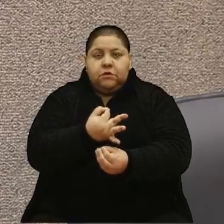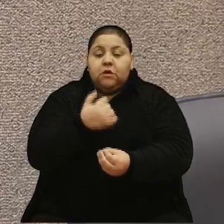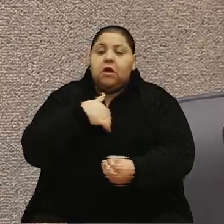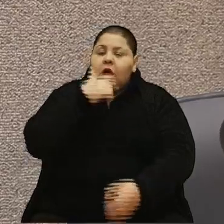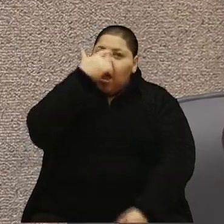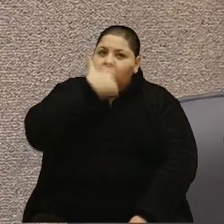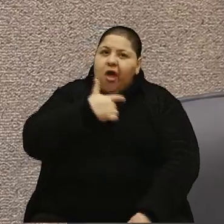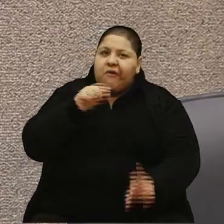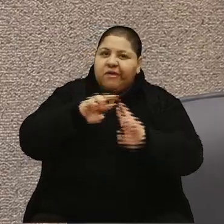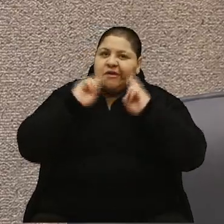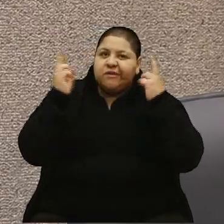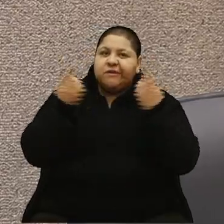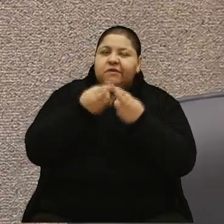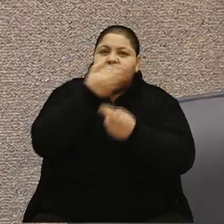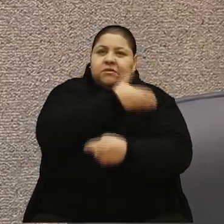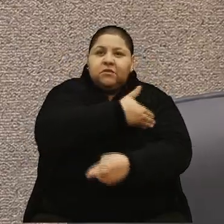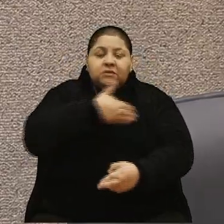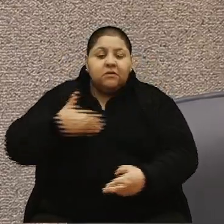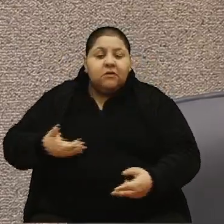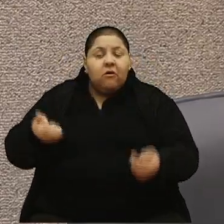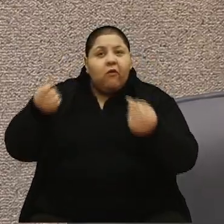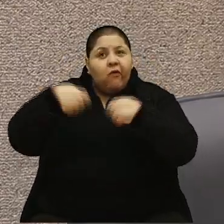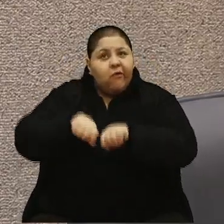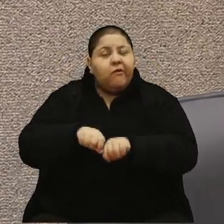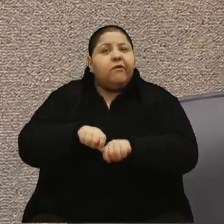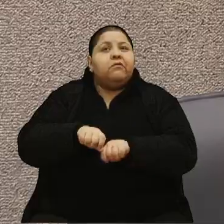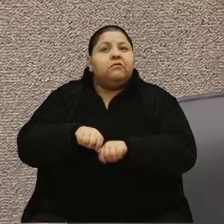essa reunião pública, essa audiência, nós precisamos trazer